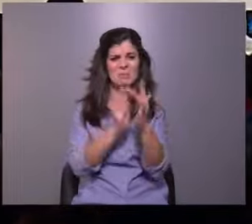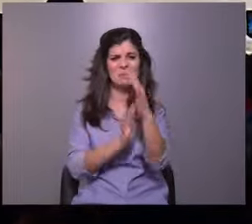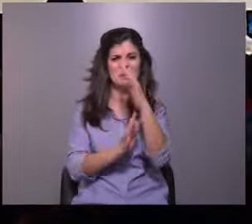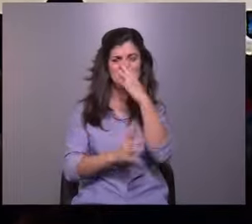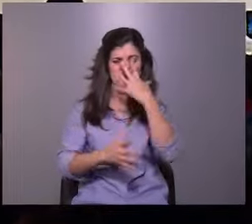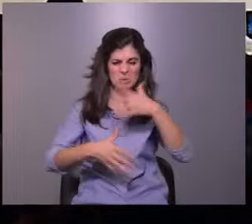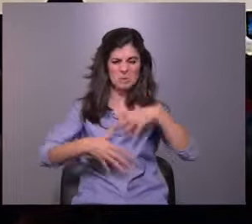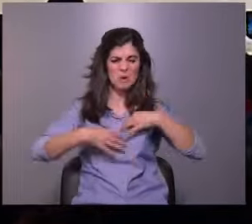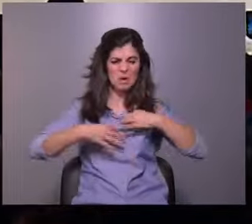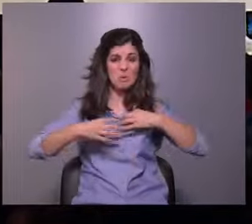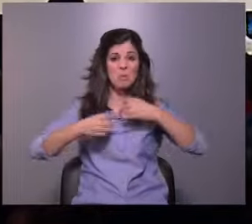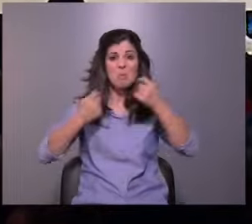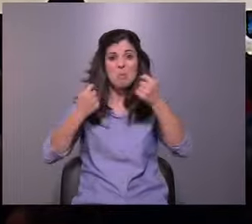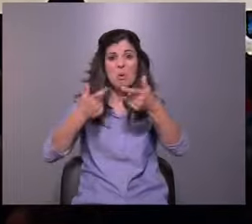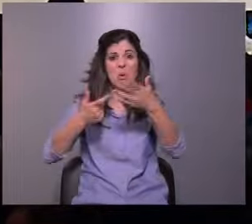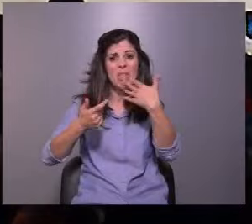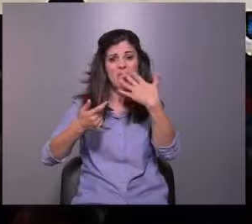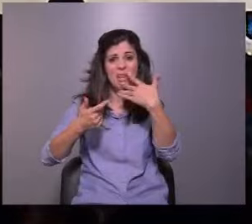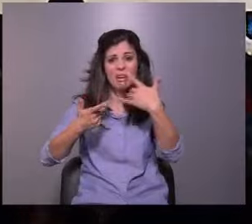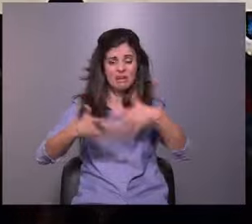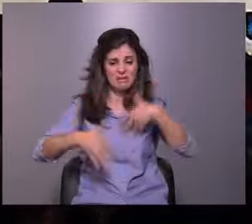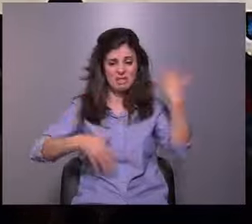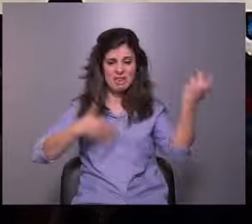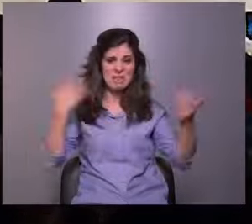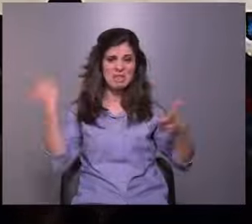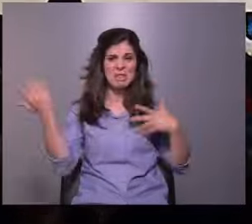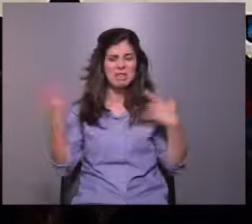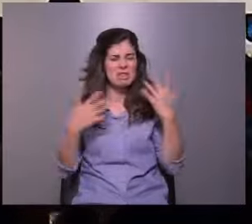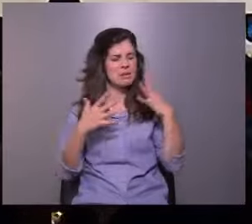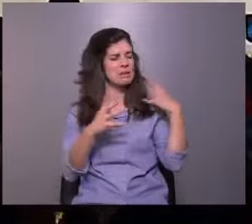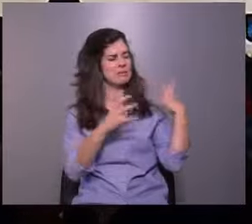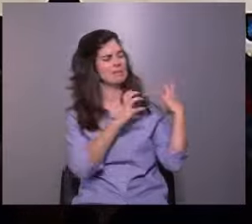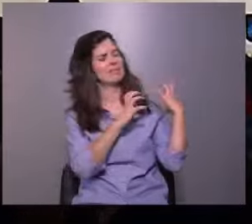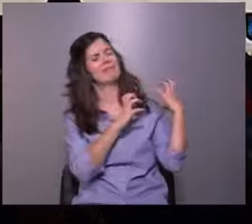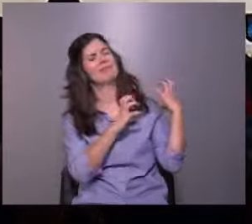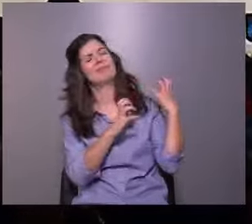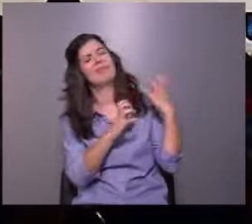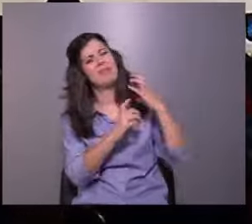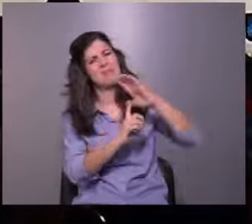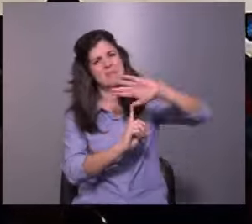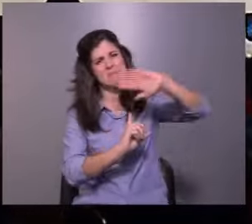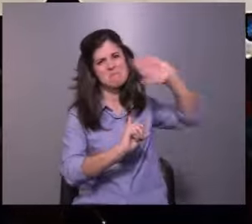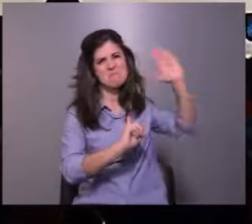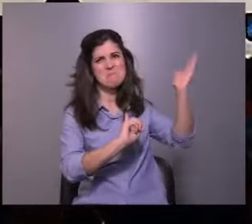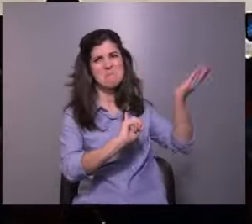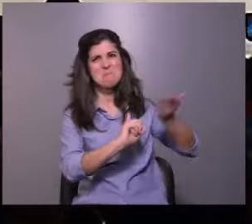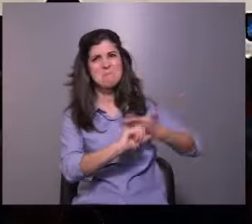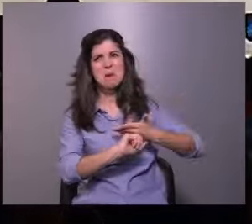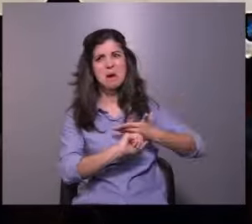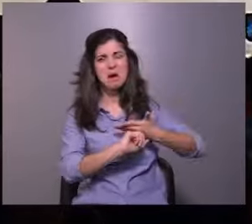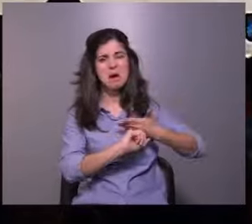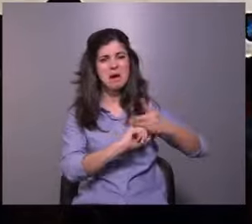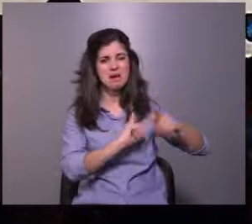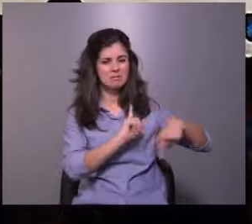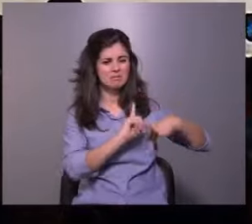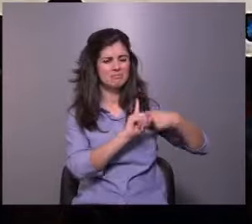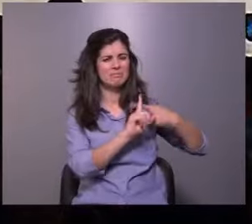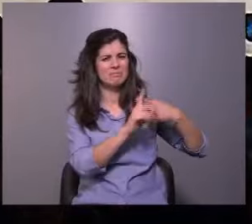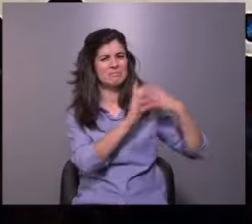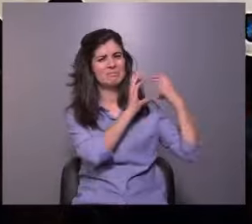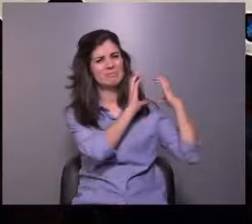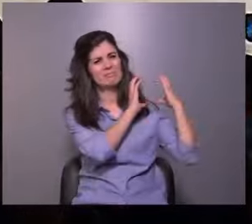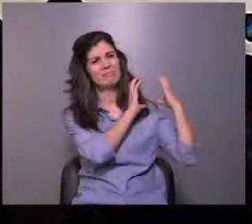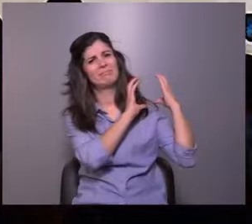Jesus ouve a sua condenação injusta e suporta-a no silêncio.